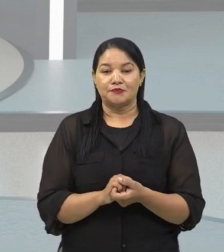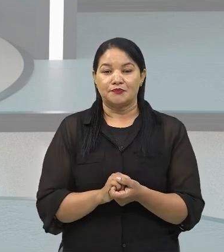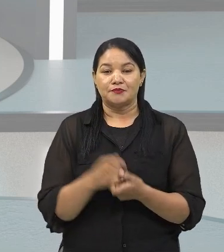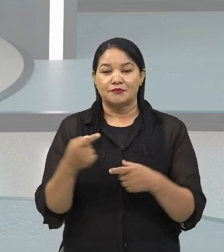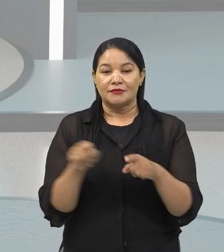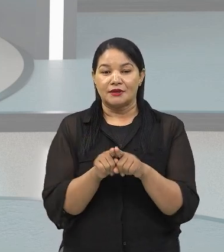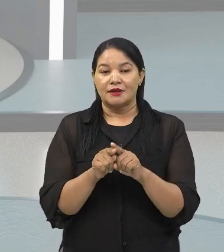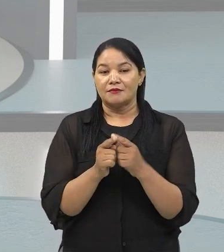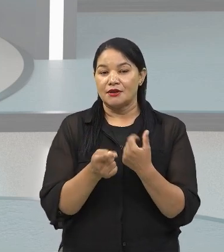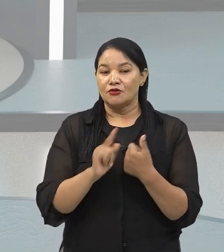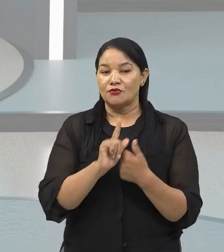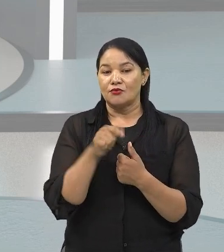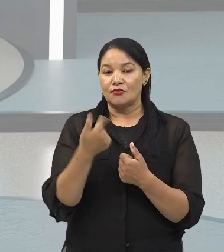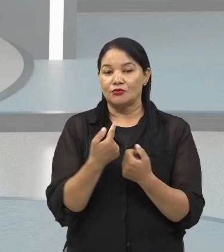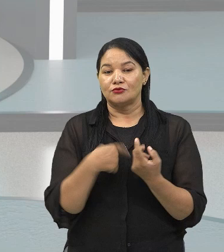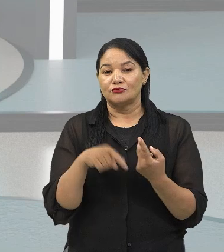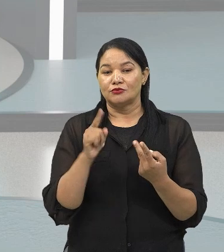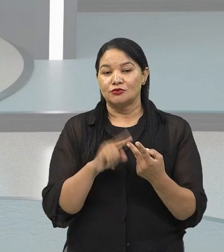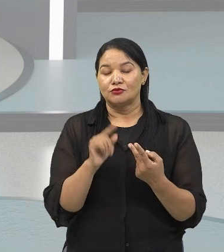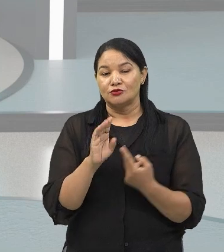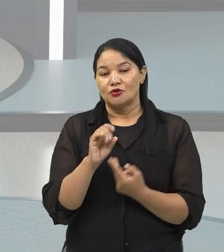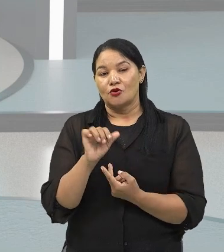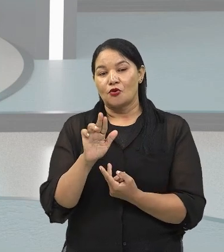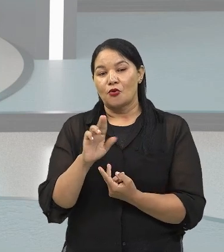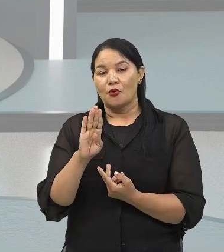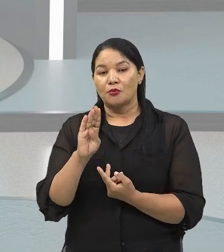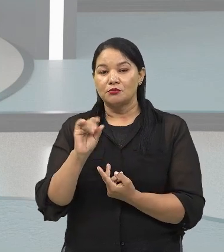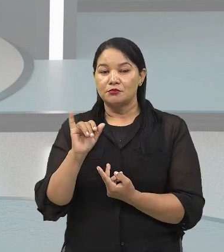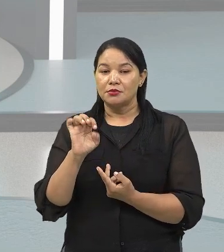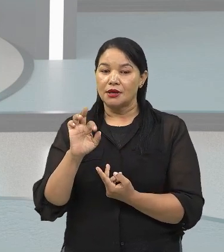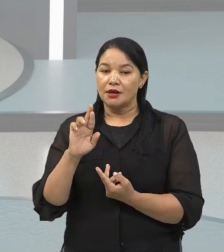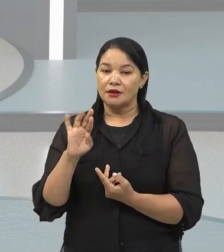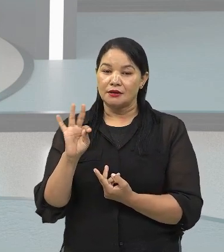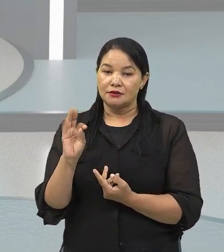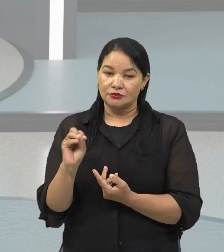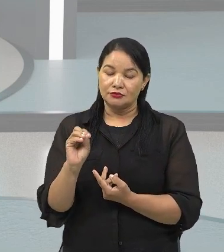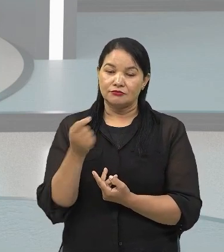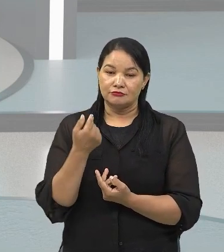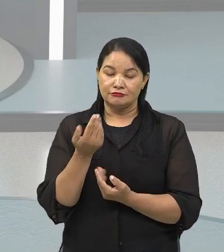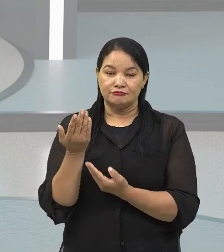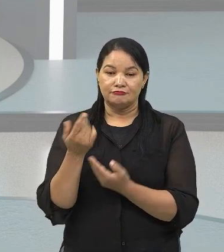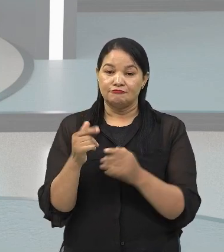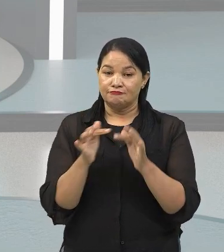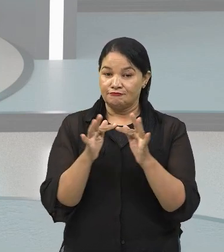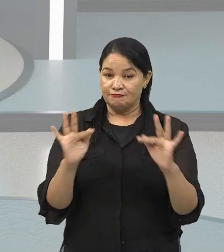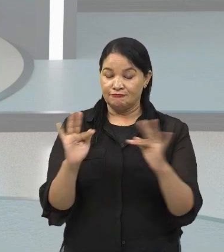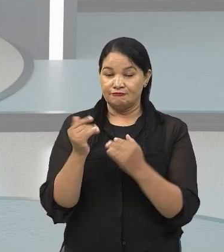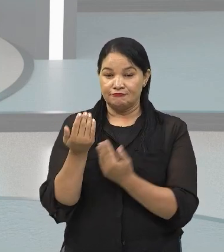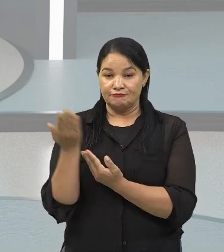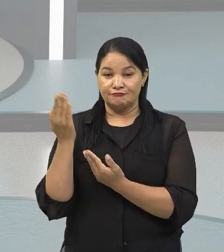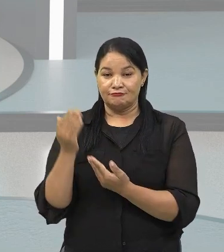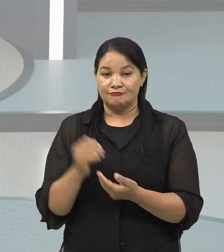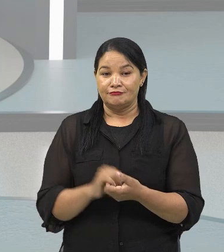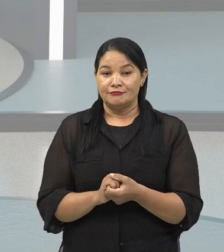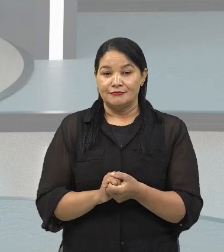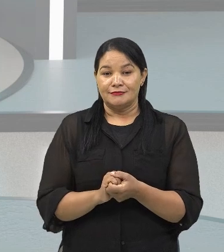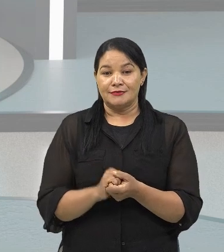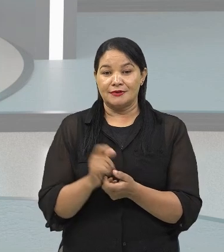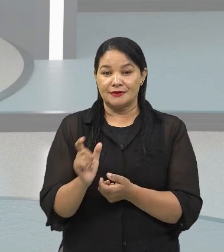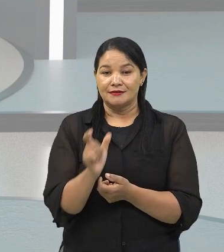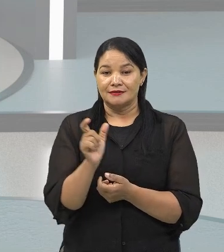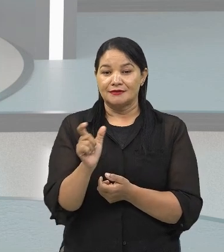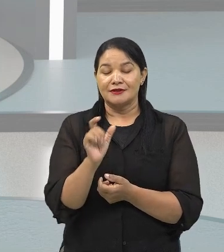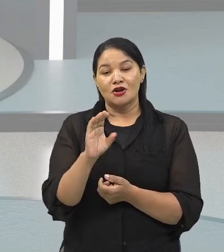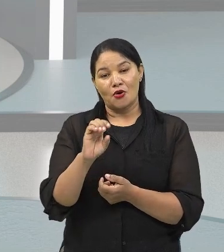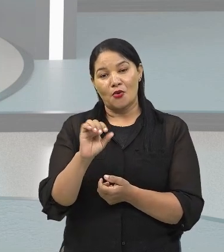o verbo cobrir. E o particípio desse verbo cobrir? Cubierto. Nunca diga cobrido. Não existe